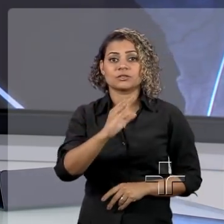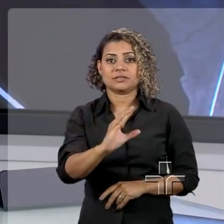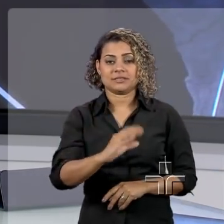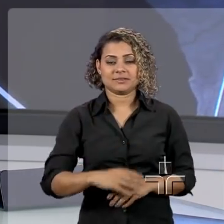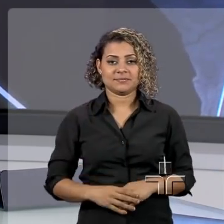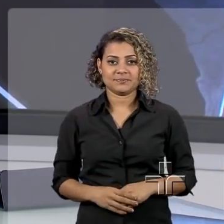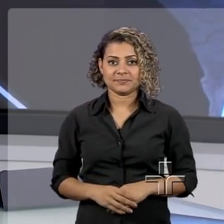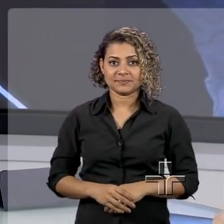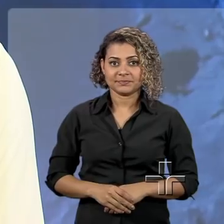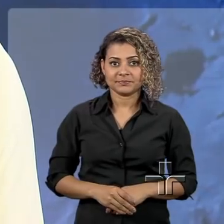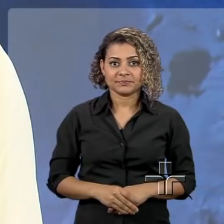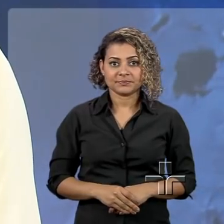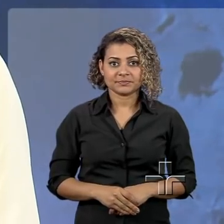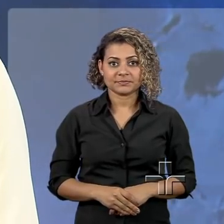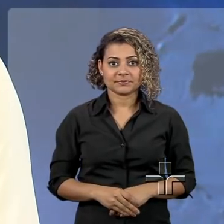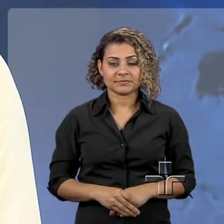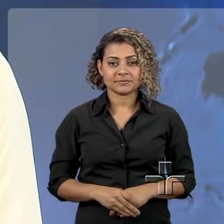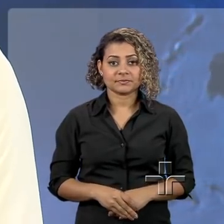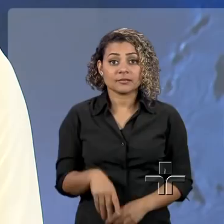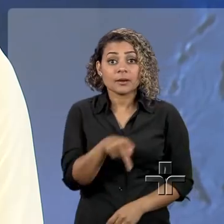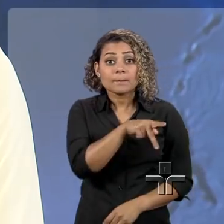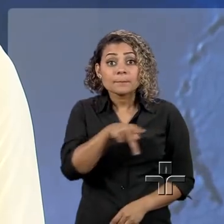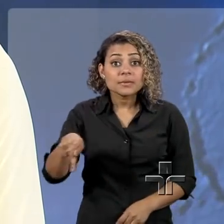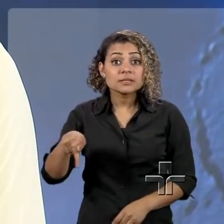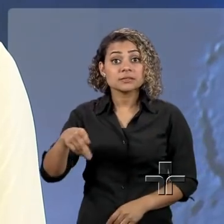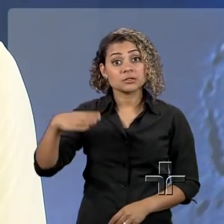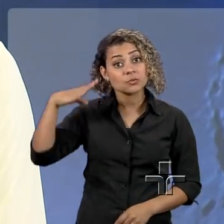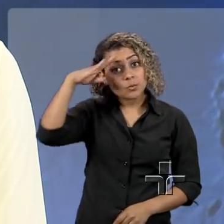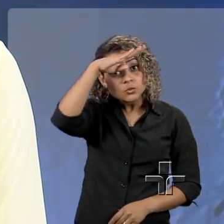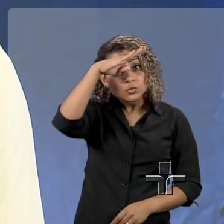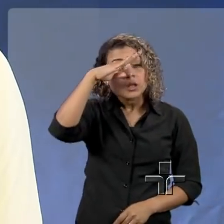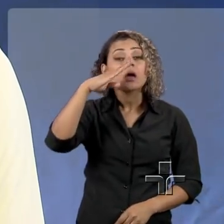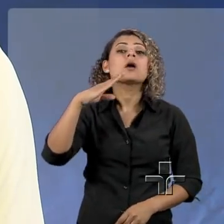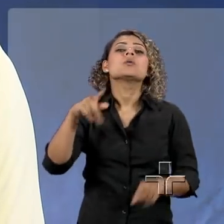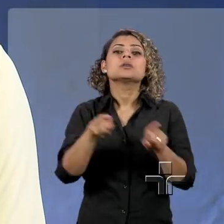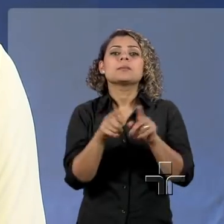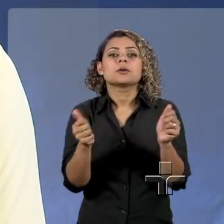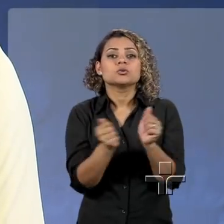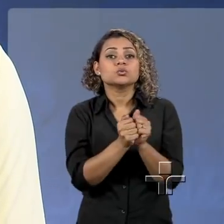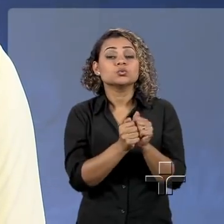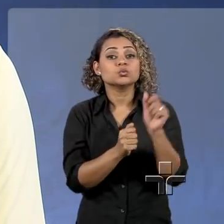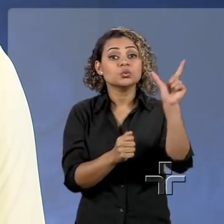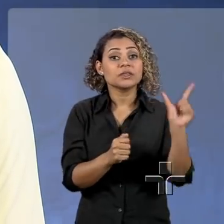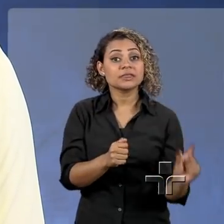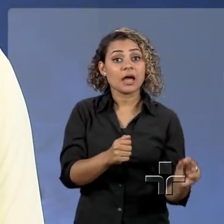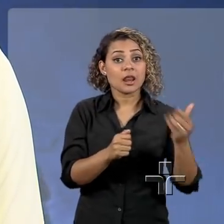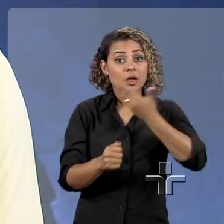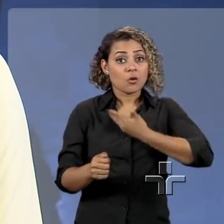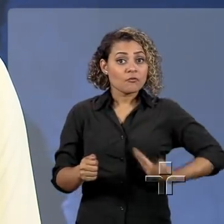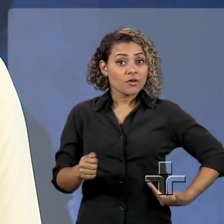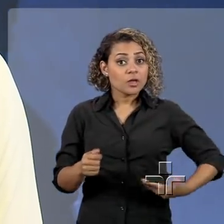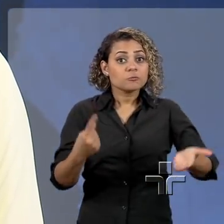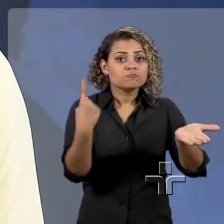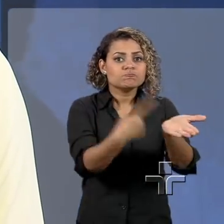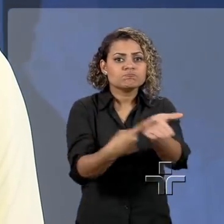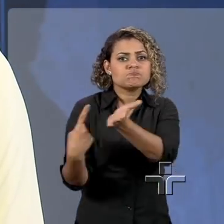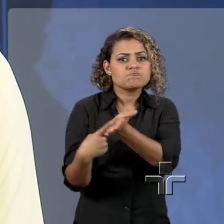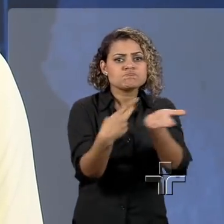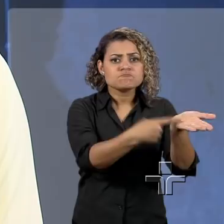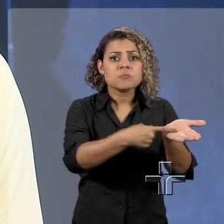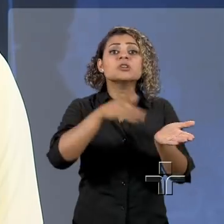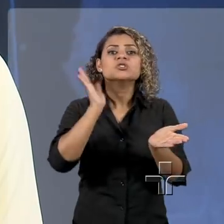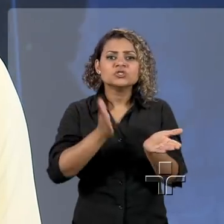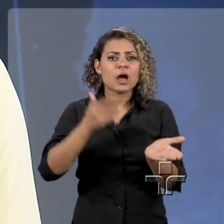da Cultura. O presidente eleito, Jair Bolsonaro, e o governo italiano estão de acordo com